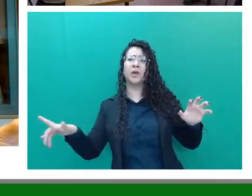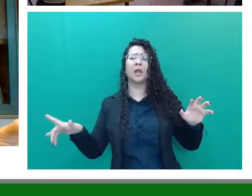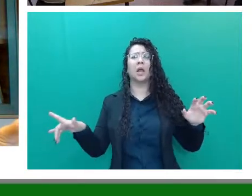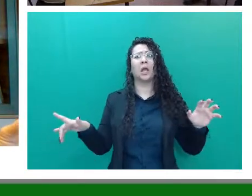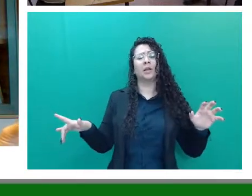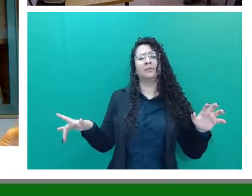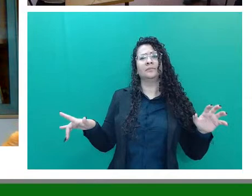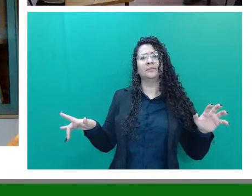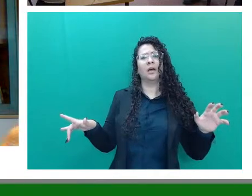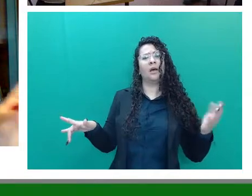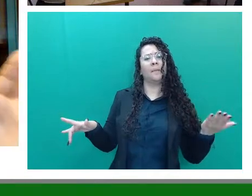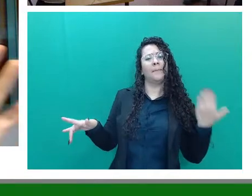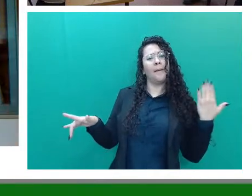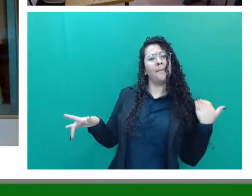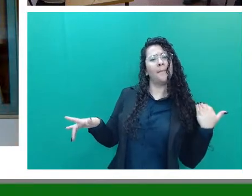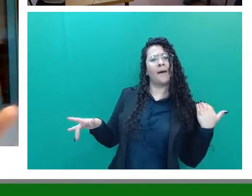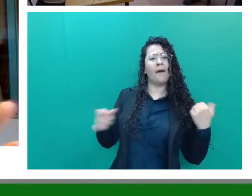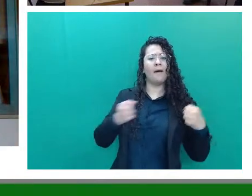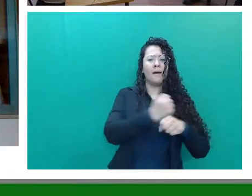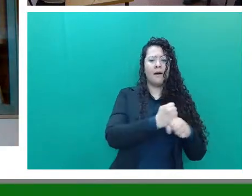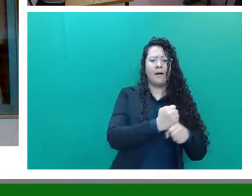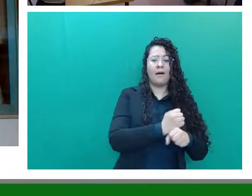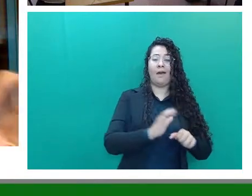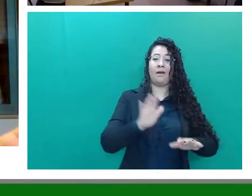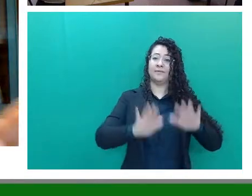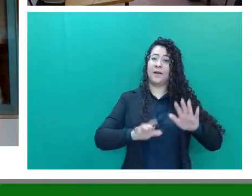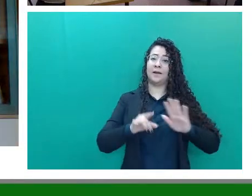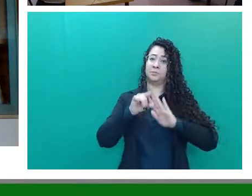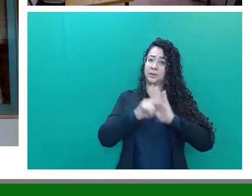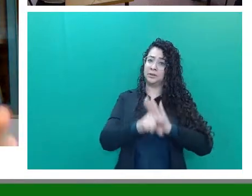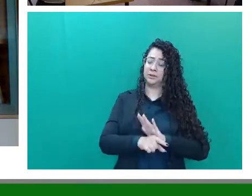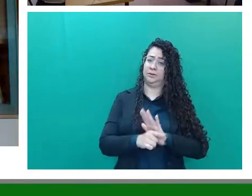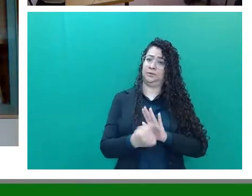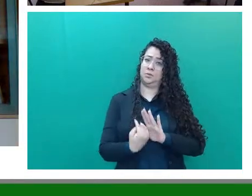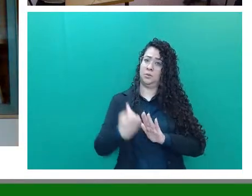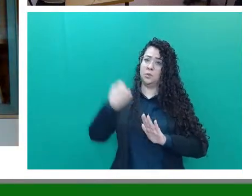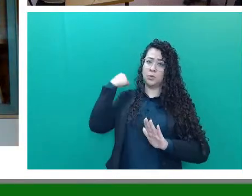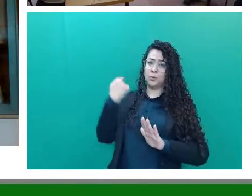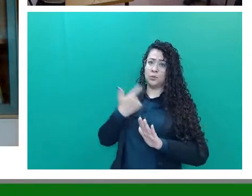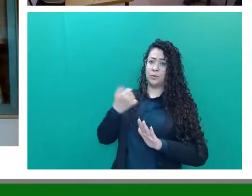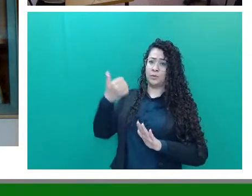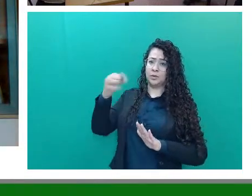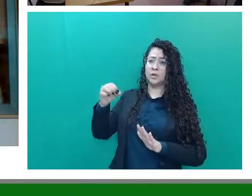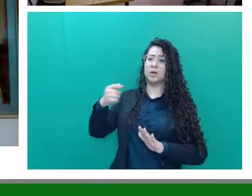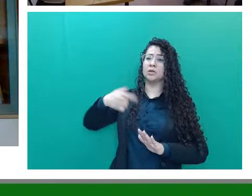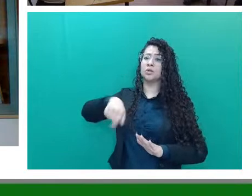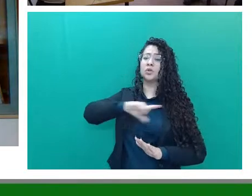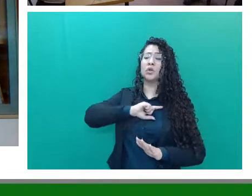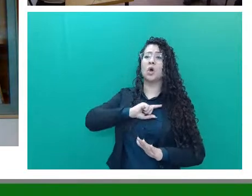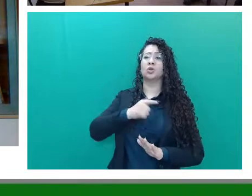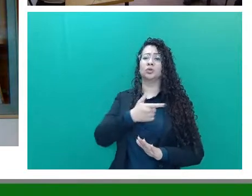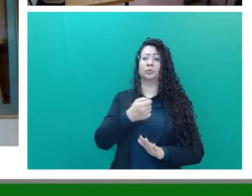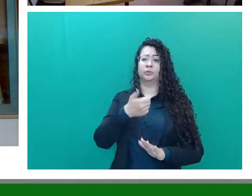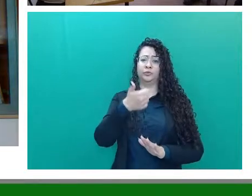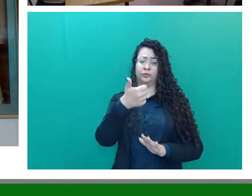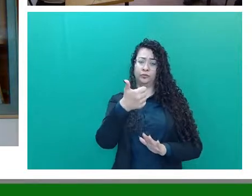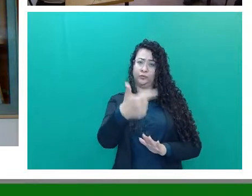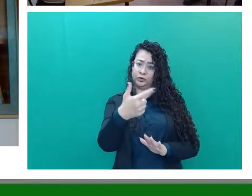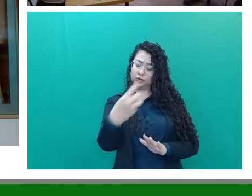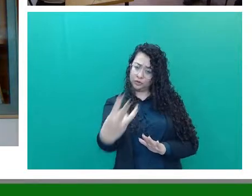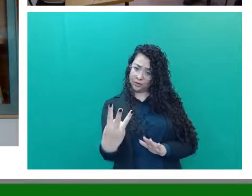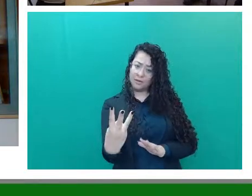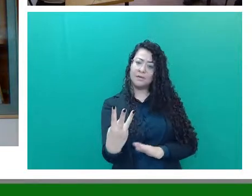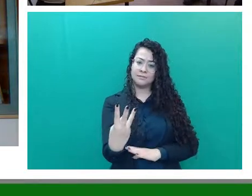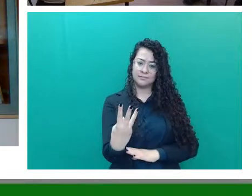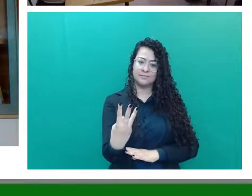pesquisa era de 2010, nós estamos em 2020, 2023, então você vai mostrando esse avanço da área, o texto está muito